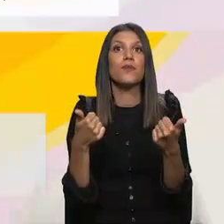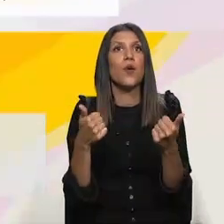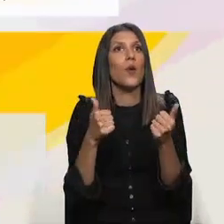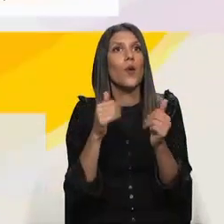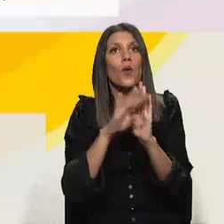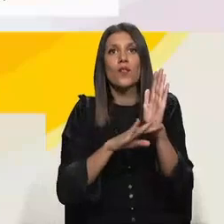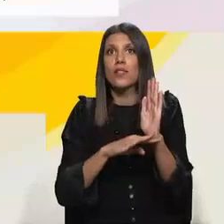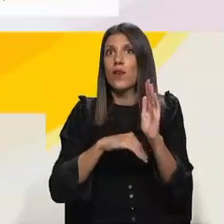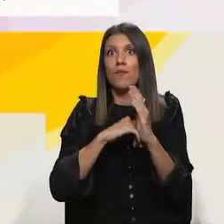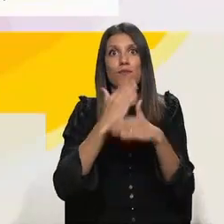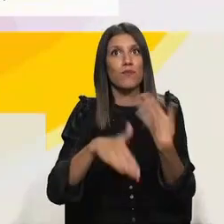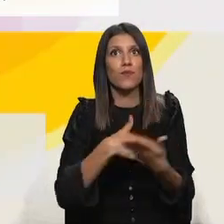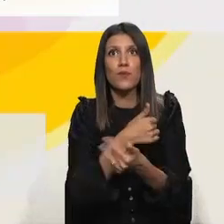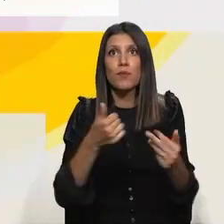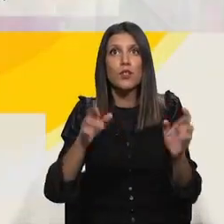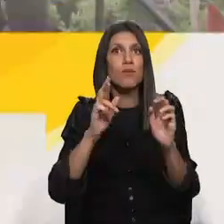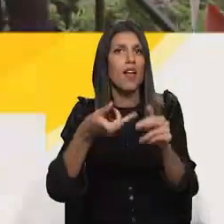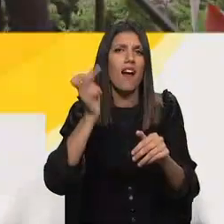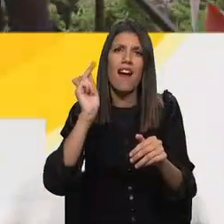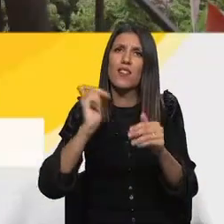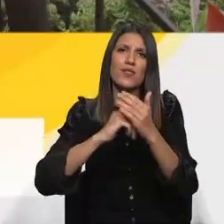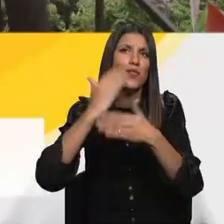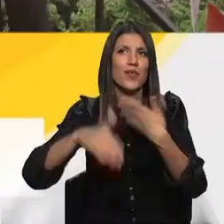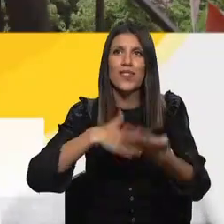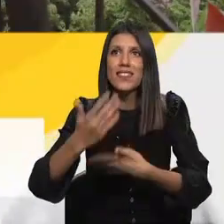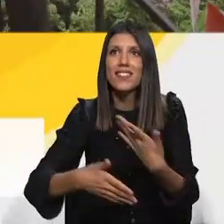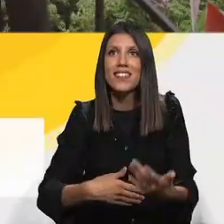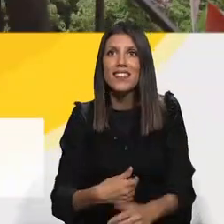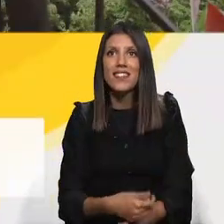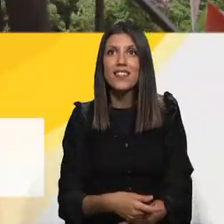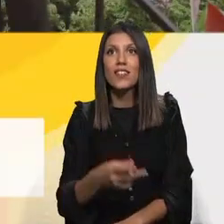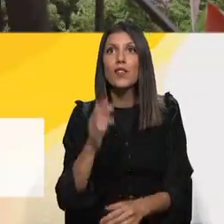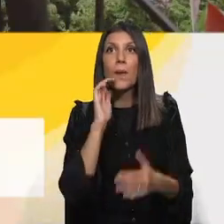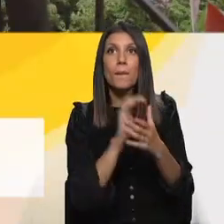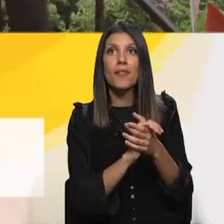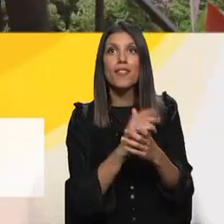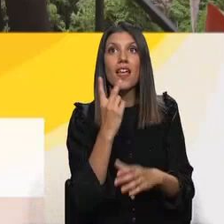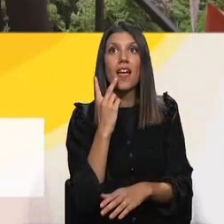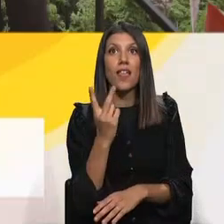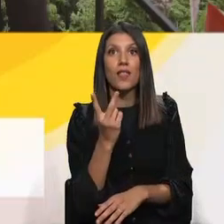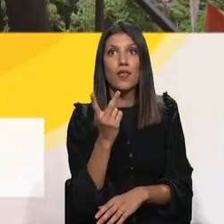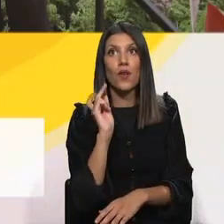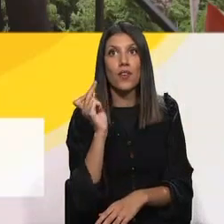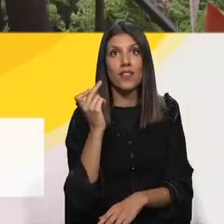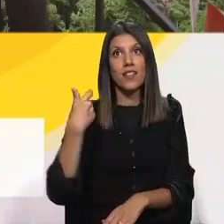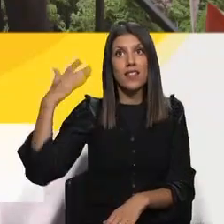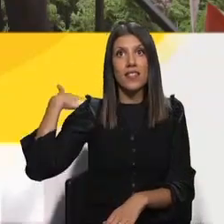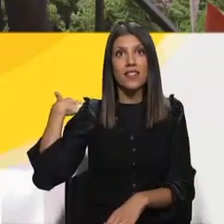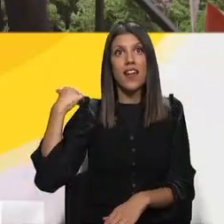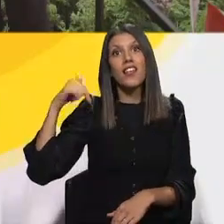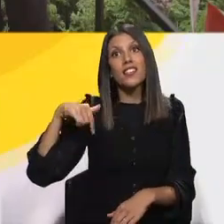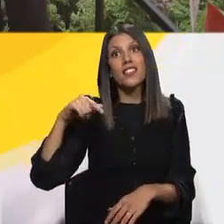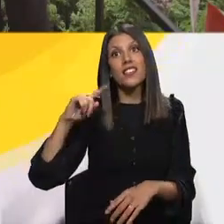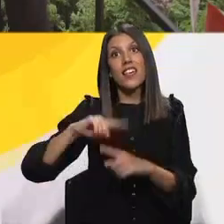espero que continua por muitos mais anos. Vi, foi só há 2 anos atrás e só vamos casar este ano por causa do